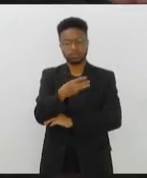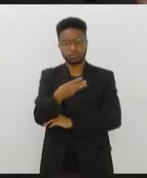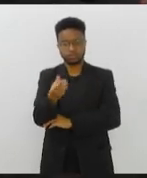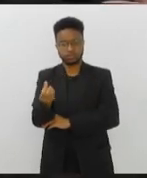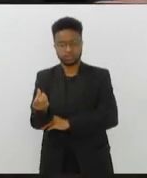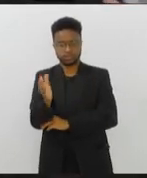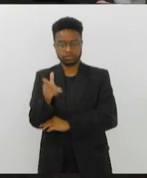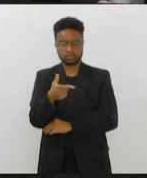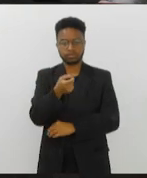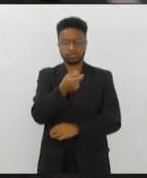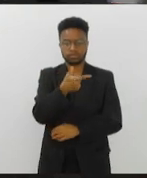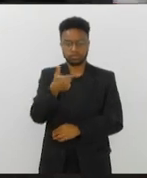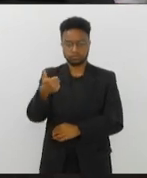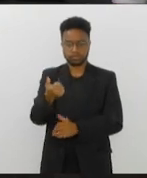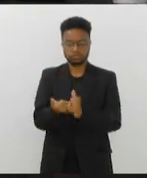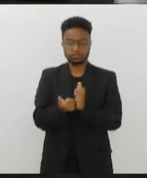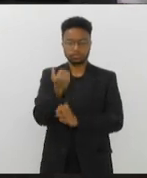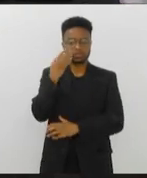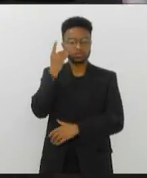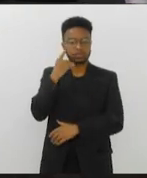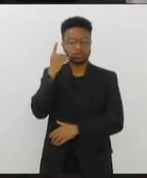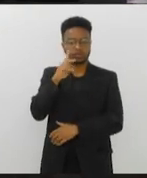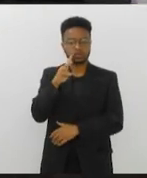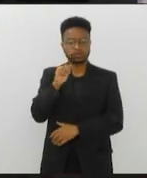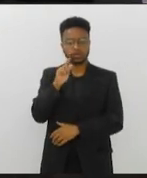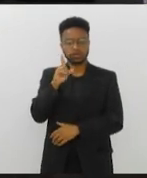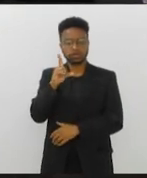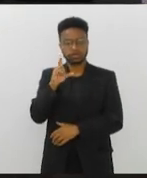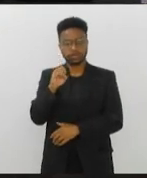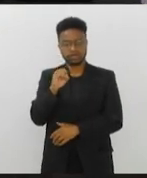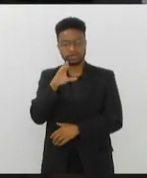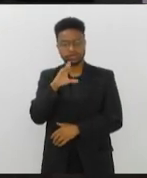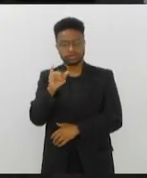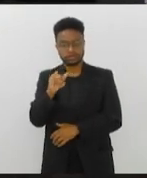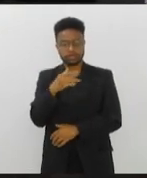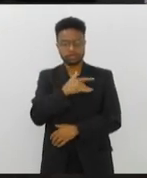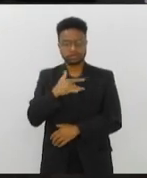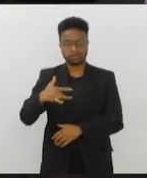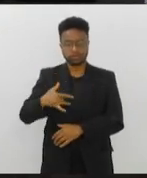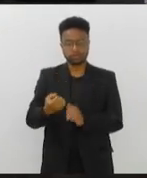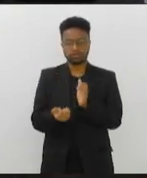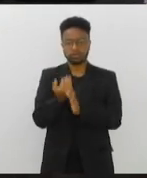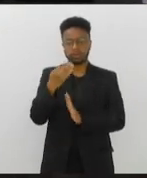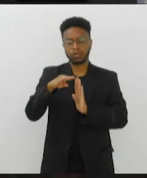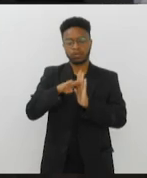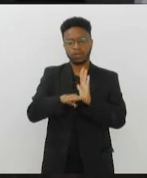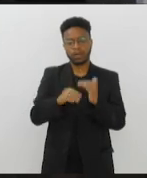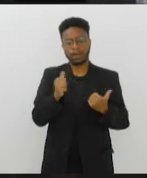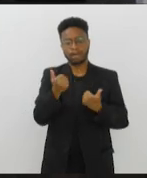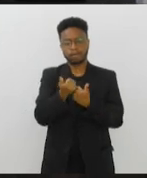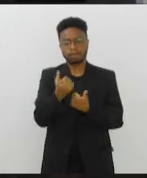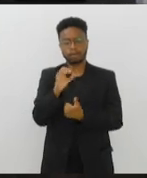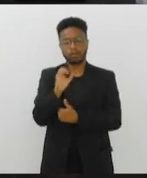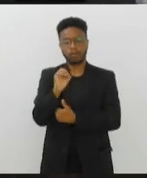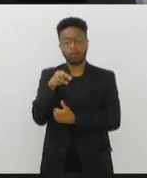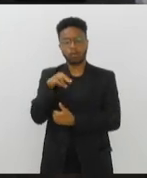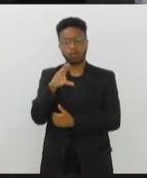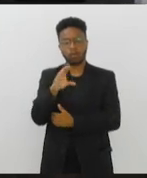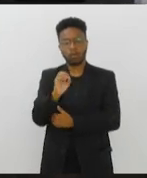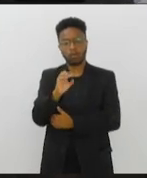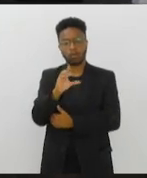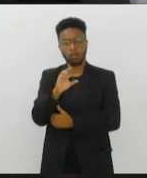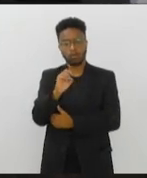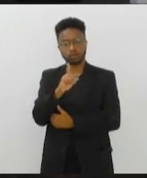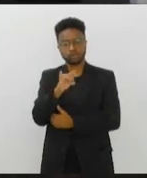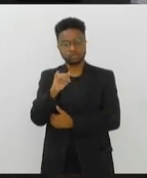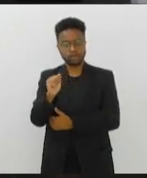21, de autoria do deputado Valdeci da Saúde, que institui o programa de apoio à oncologia infanto-juvenil em